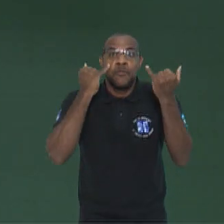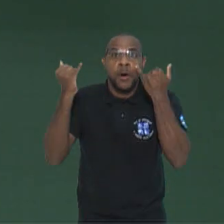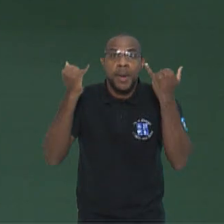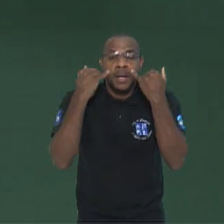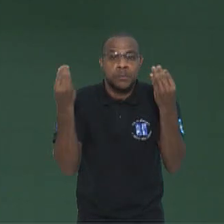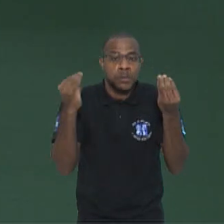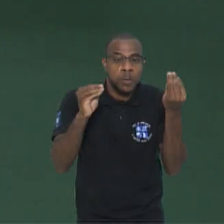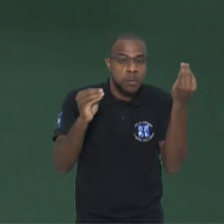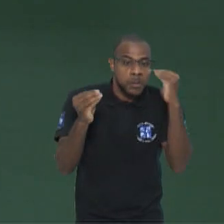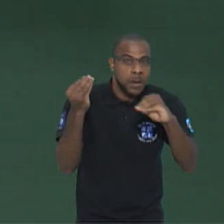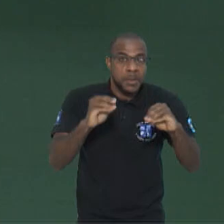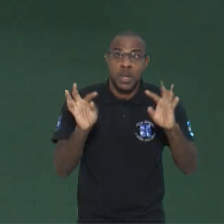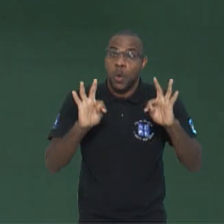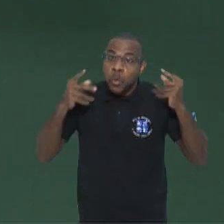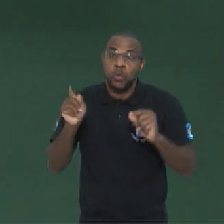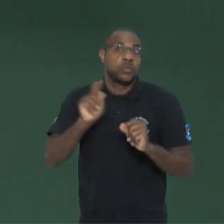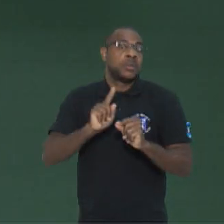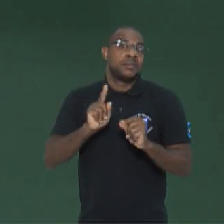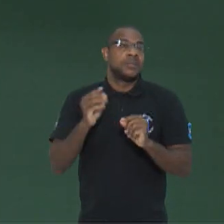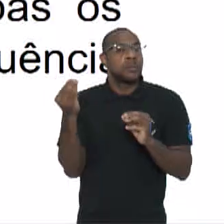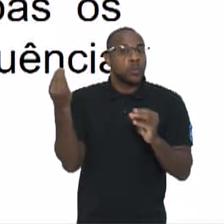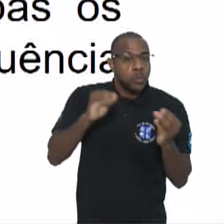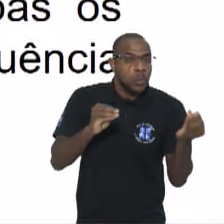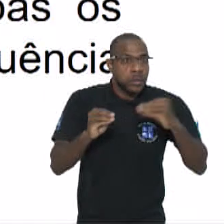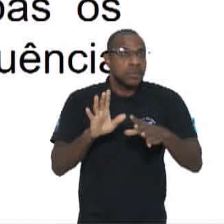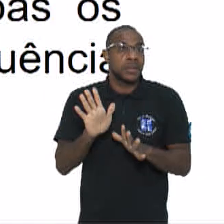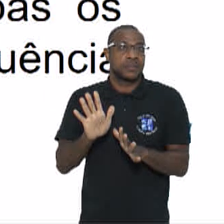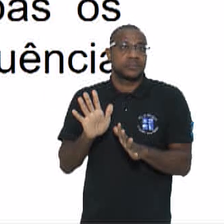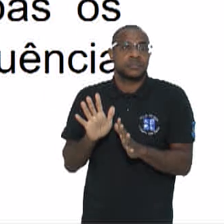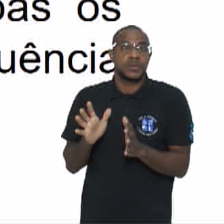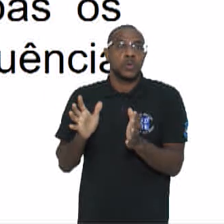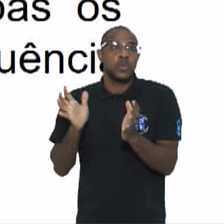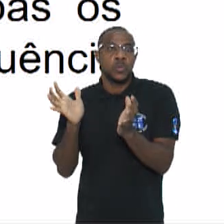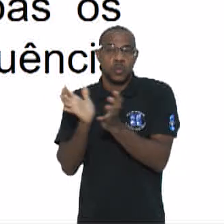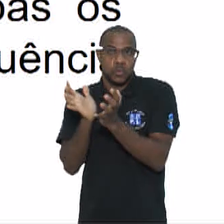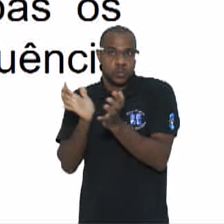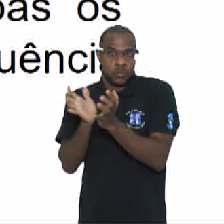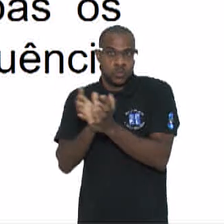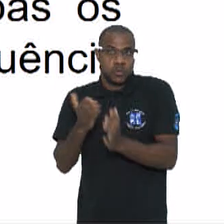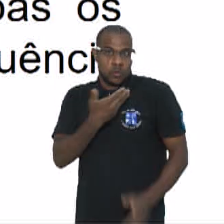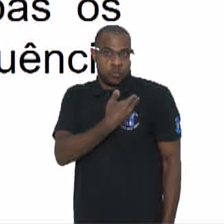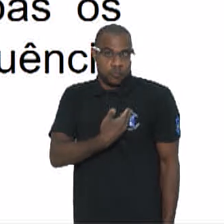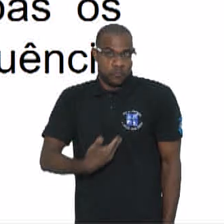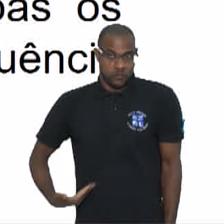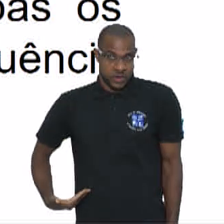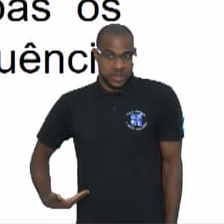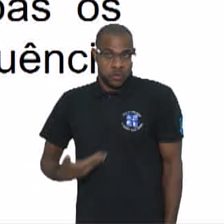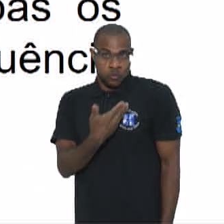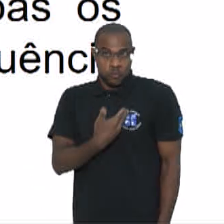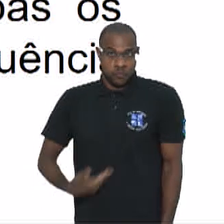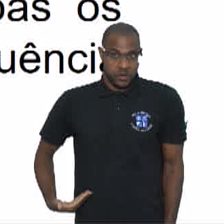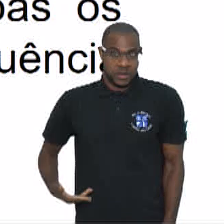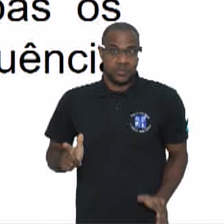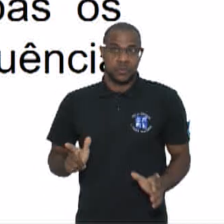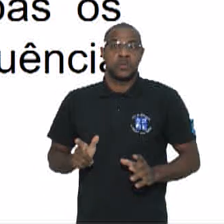vou colocar tudo que eu sei. As autoridades da Austrália pediram nesta sexta-feira,